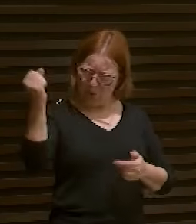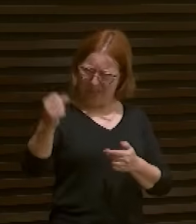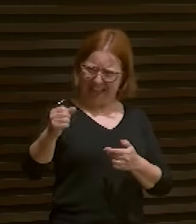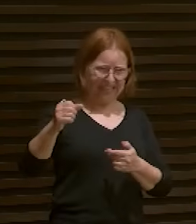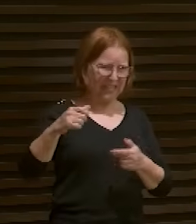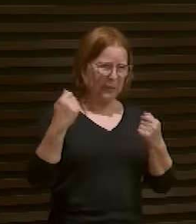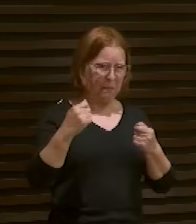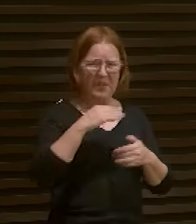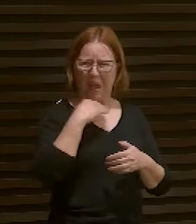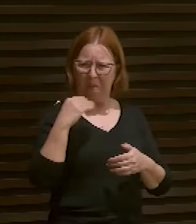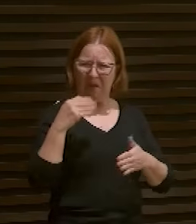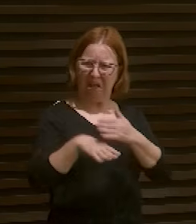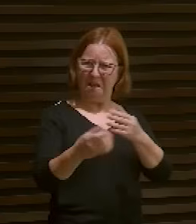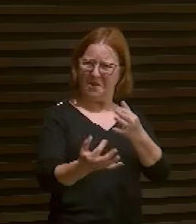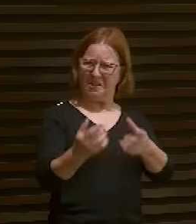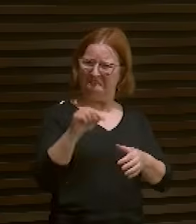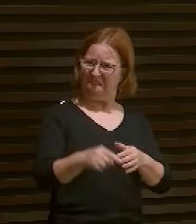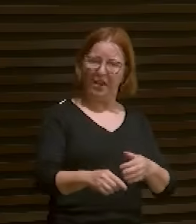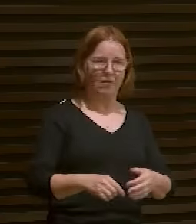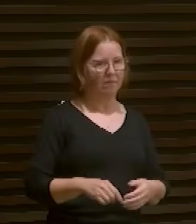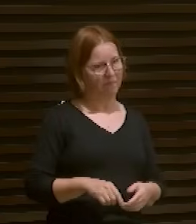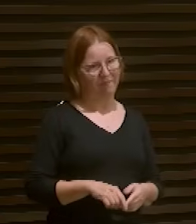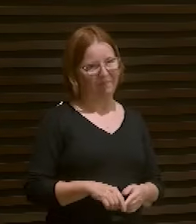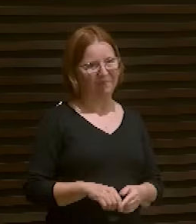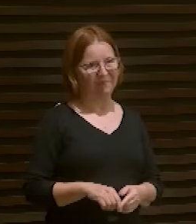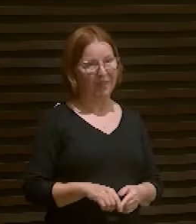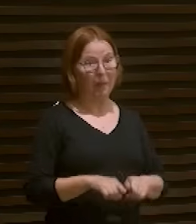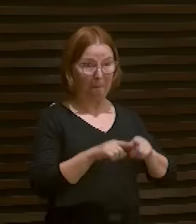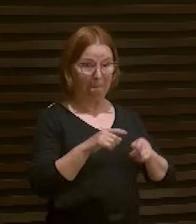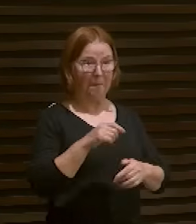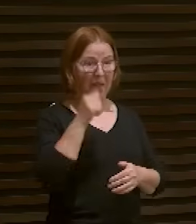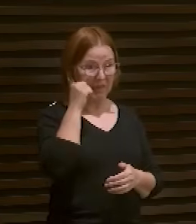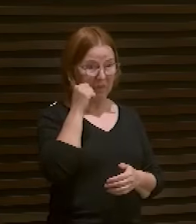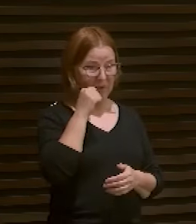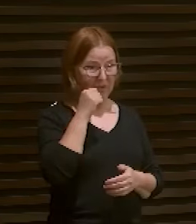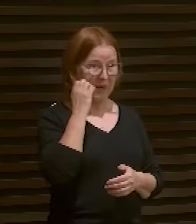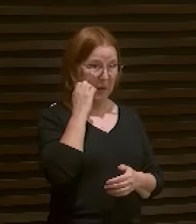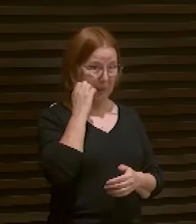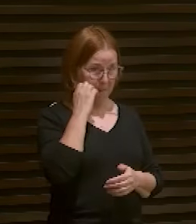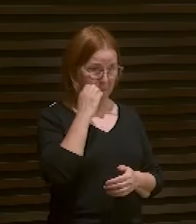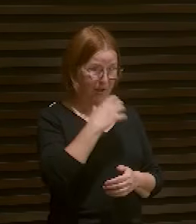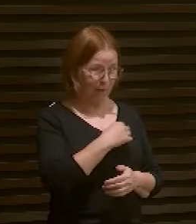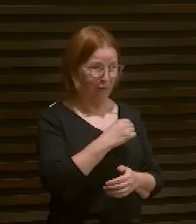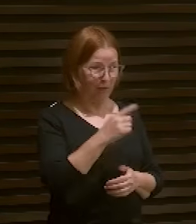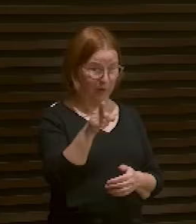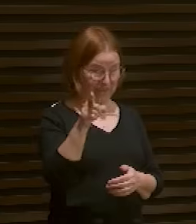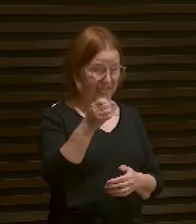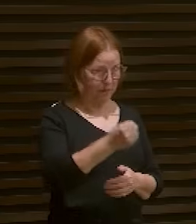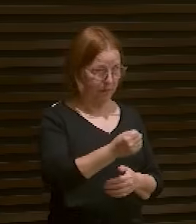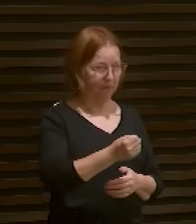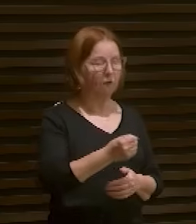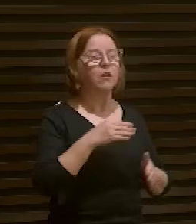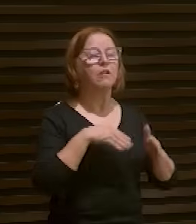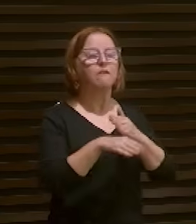desse jeito que o mundo pensa. E ela foi lá, se apresentou, falou, e